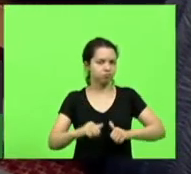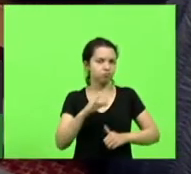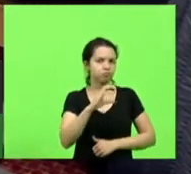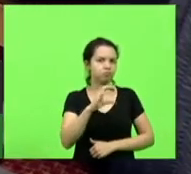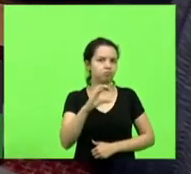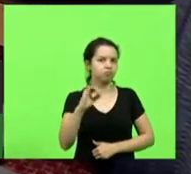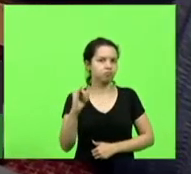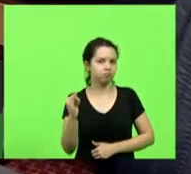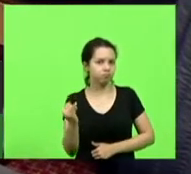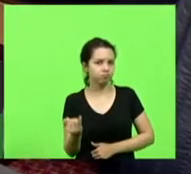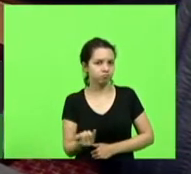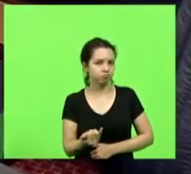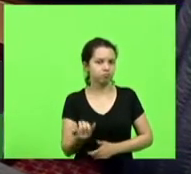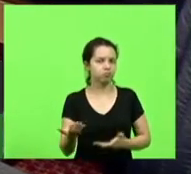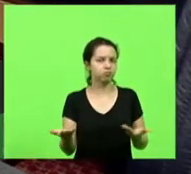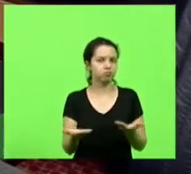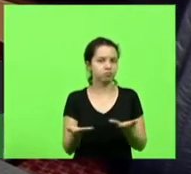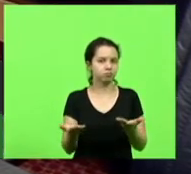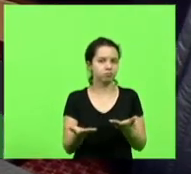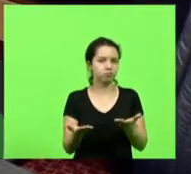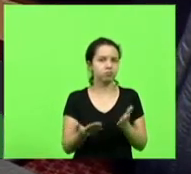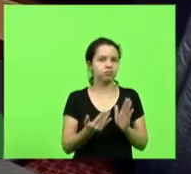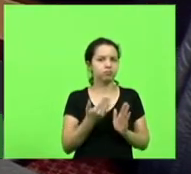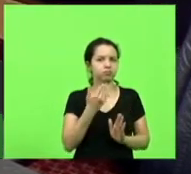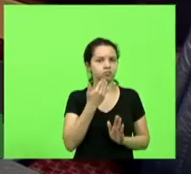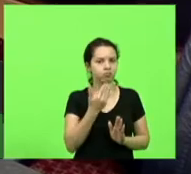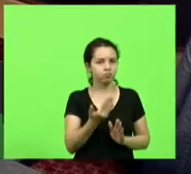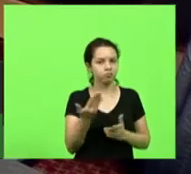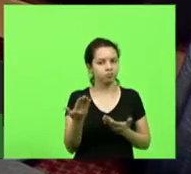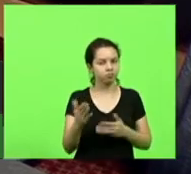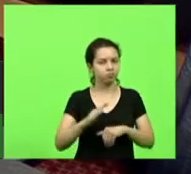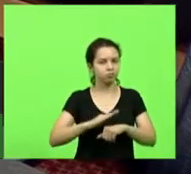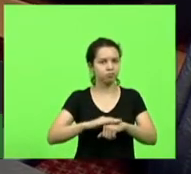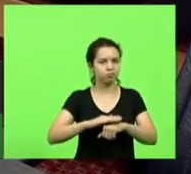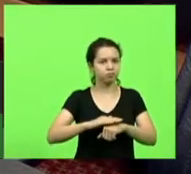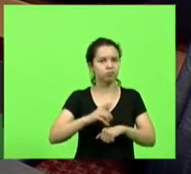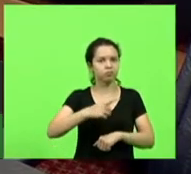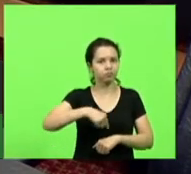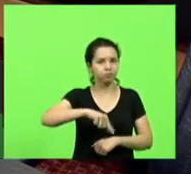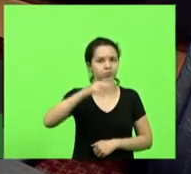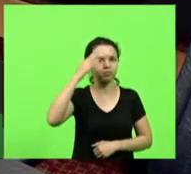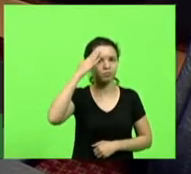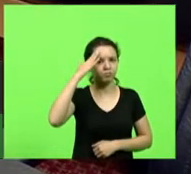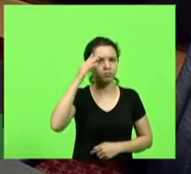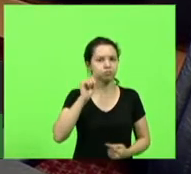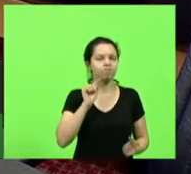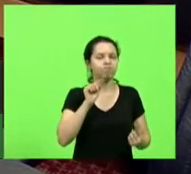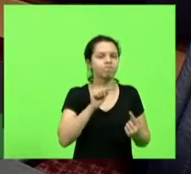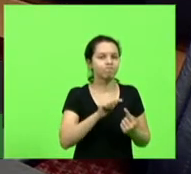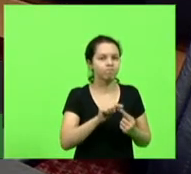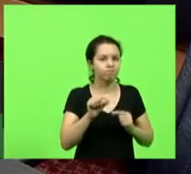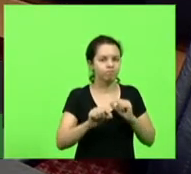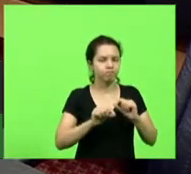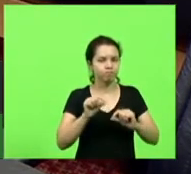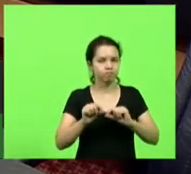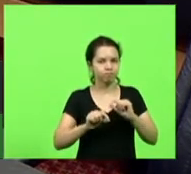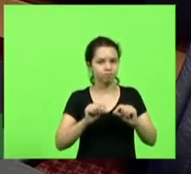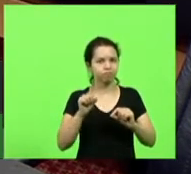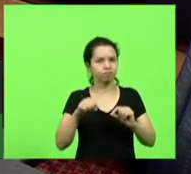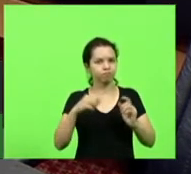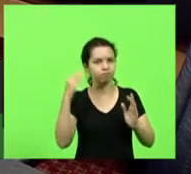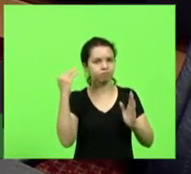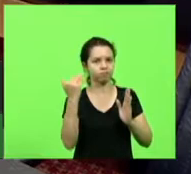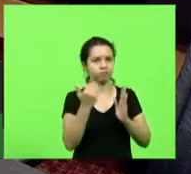e temos aqui um requerimento do autor que a gente sabe que o objetivo é, obviamente, cumprir o